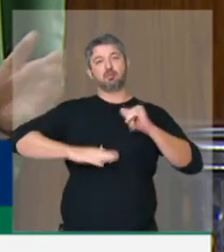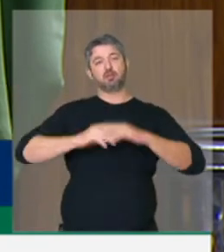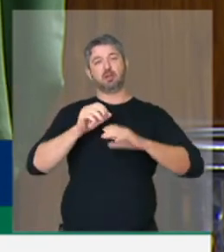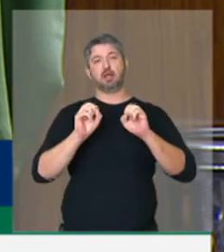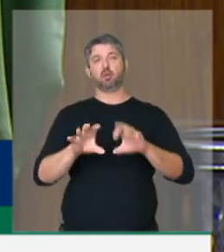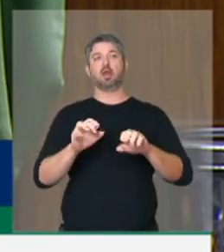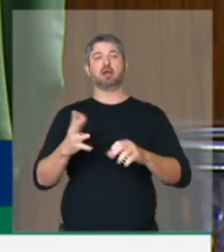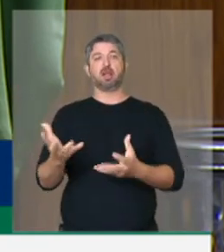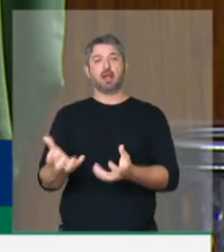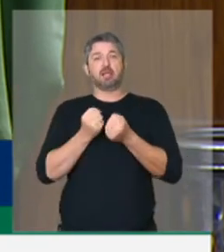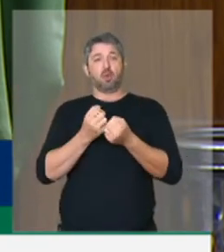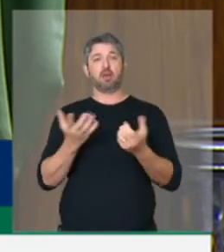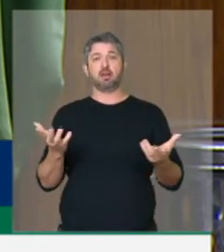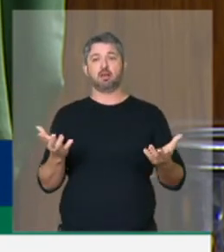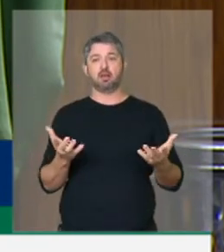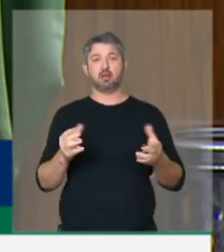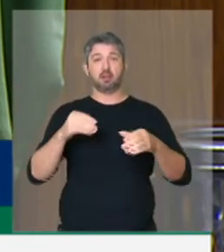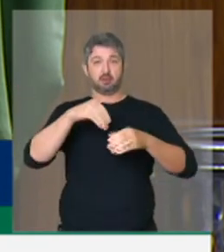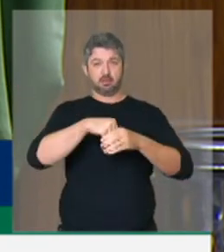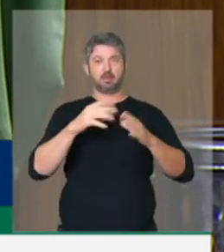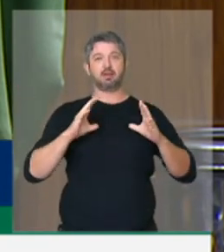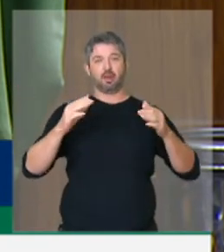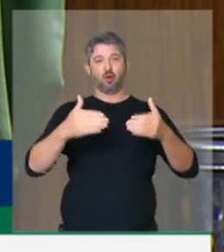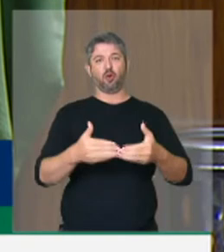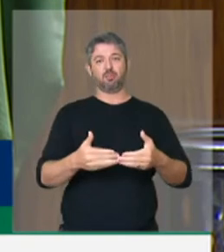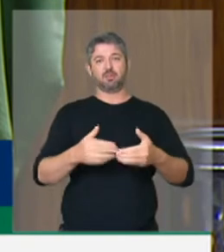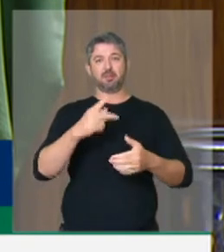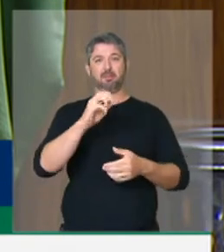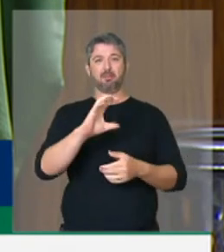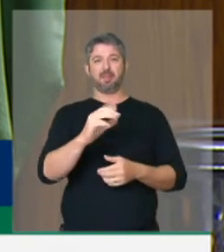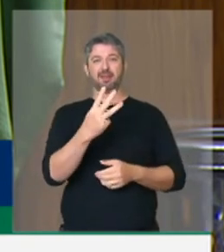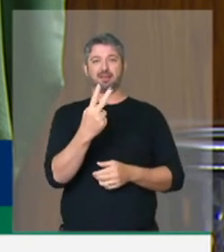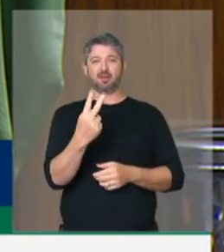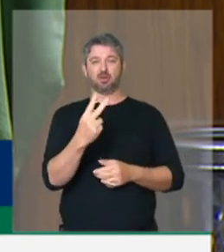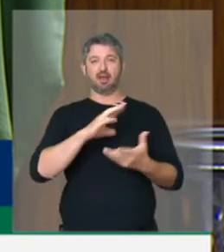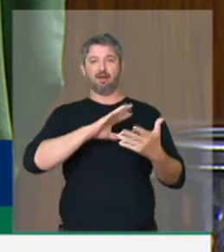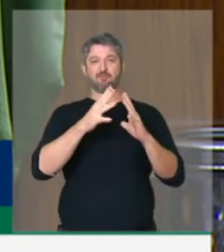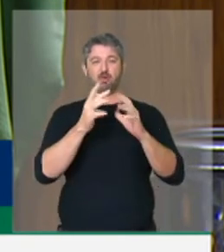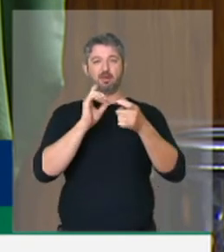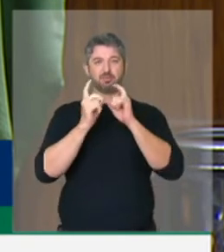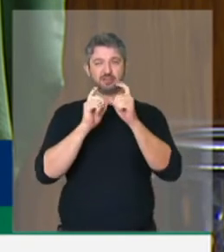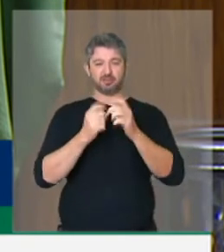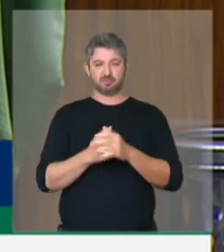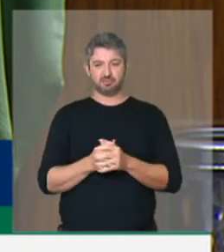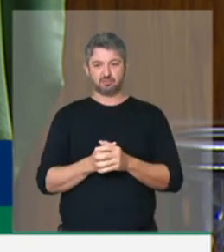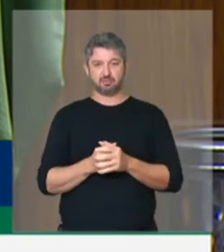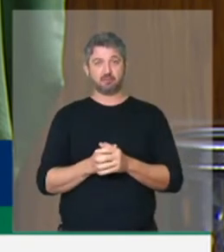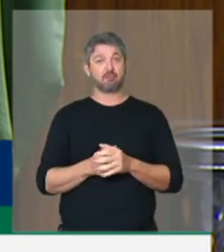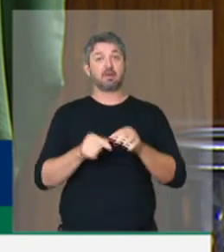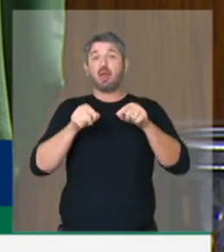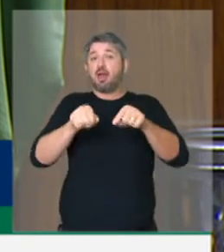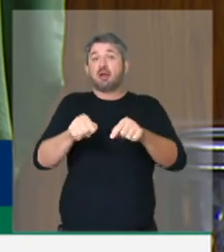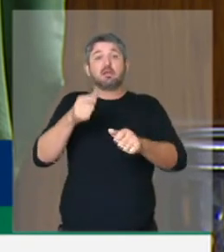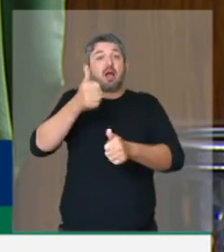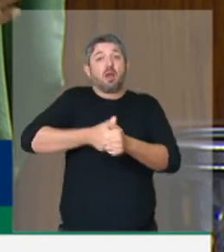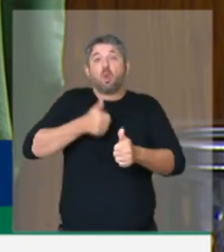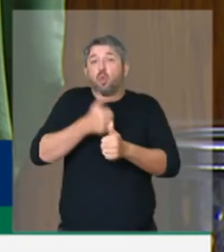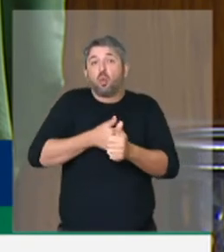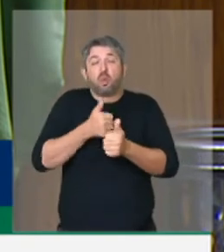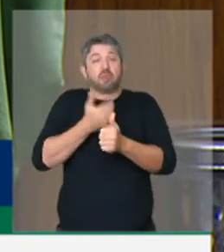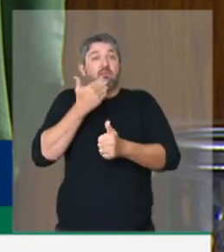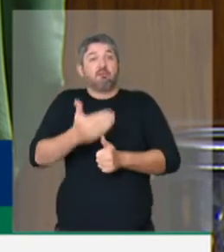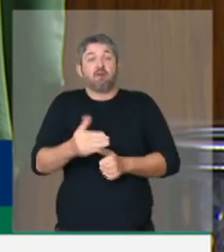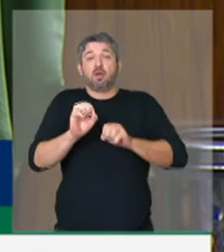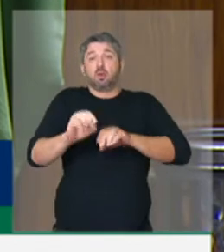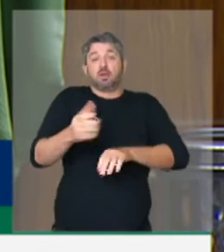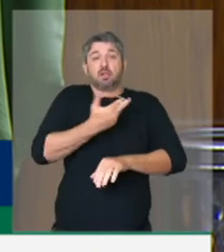fosse acolhida na comissão da PEC 32 da reforma administrativa. Essa é a nossa luta pela educação